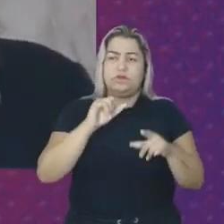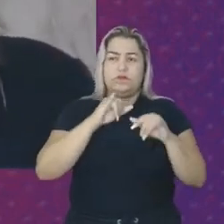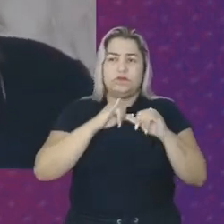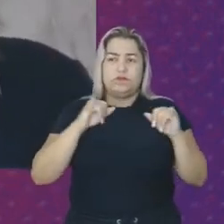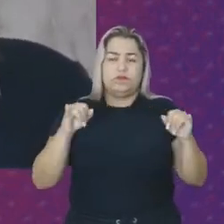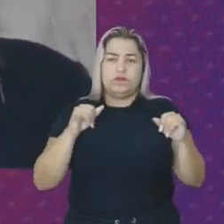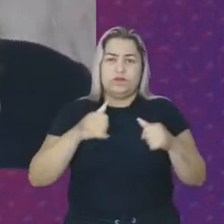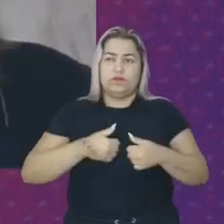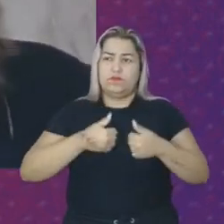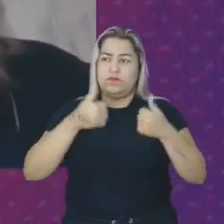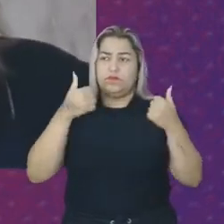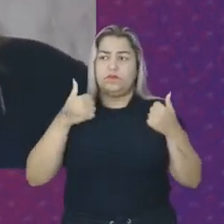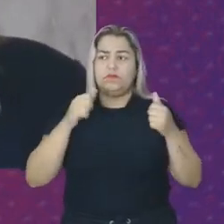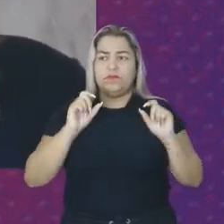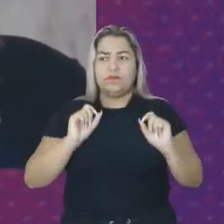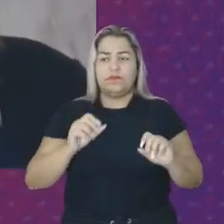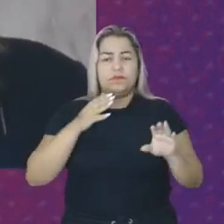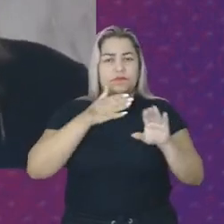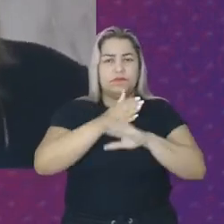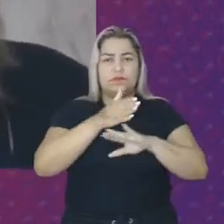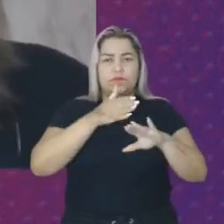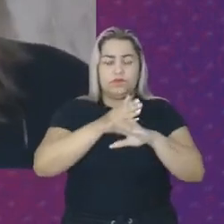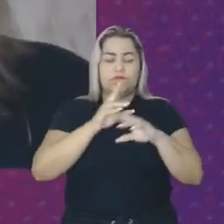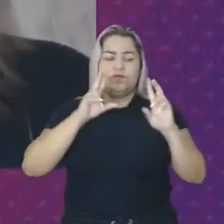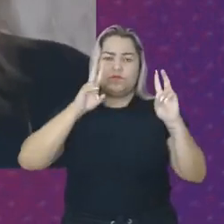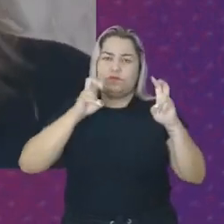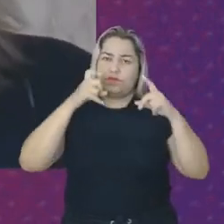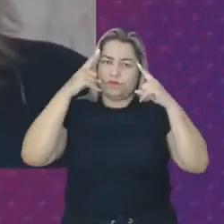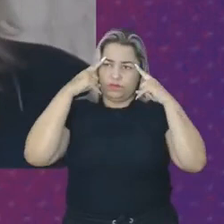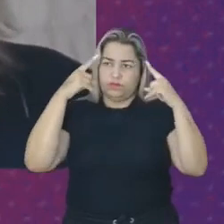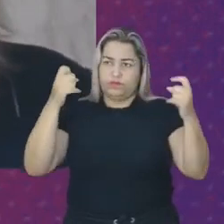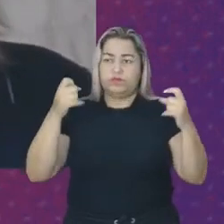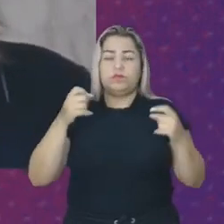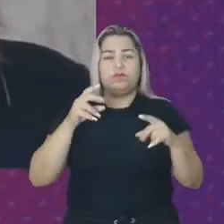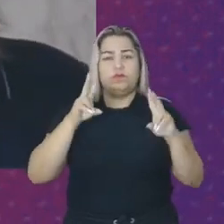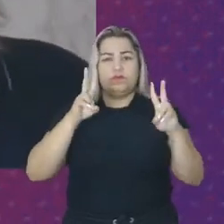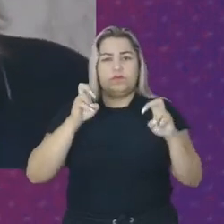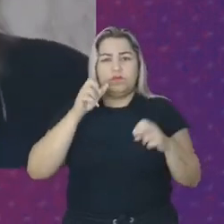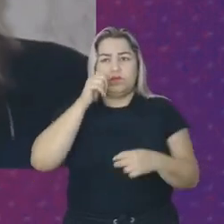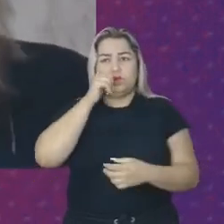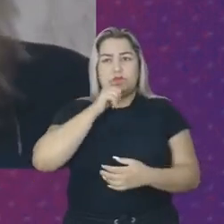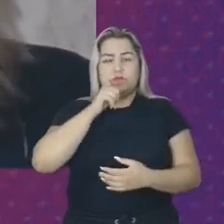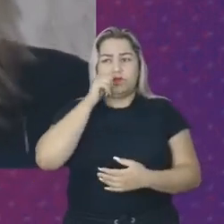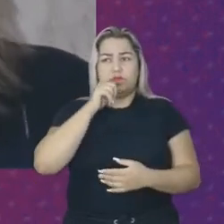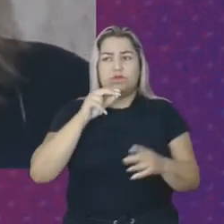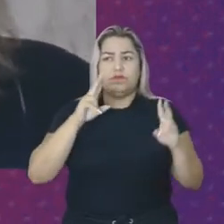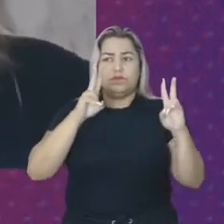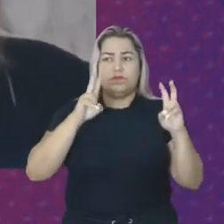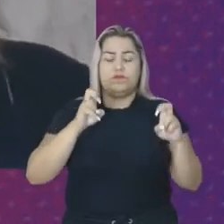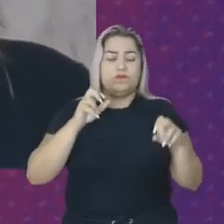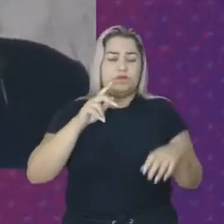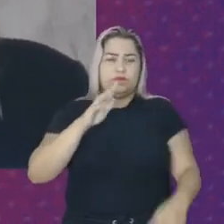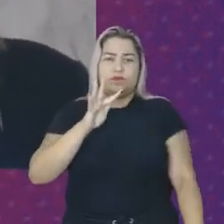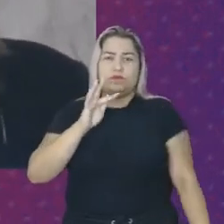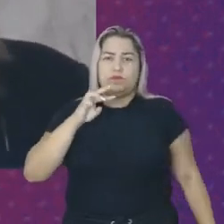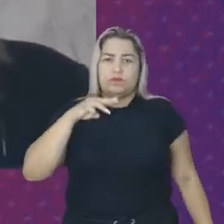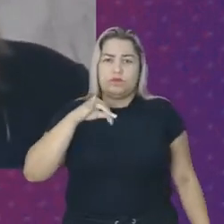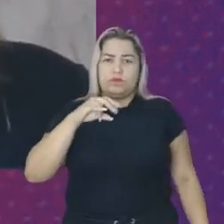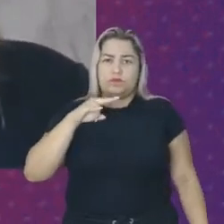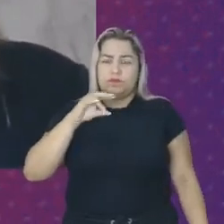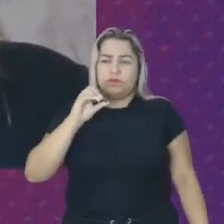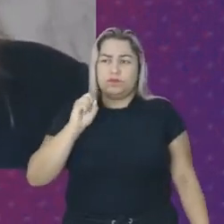informações qualificados e acessíveis sobre violência contra as mulheres, inclusive sobre feminicídios e sobre